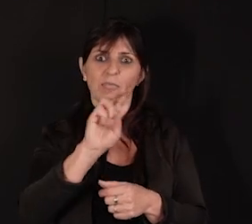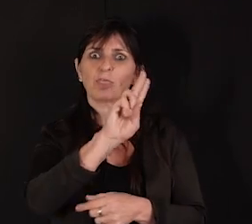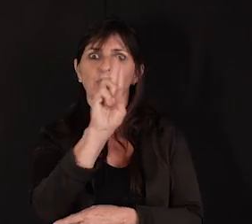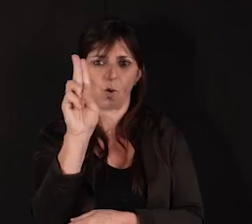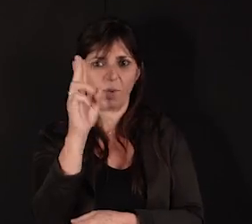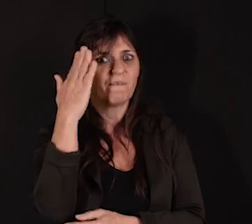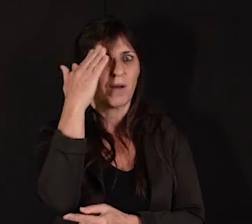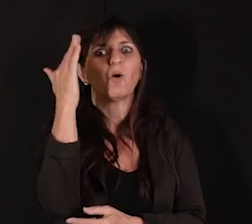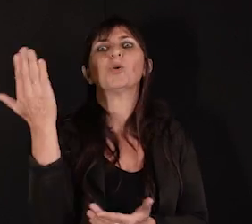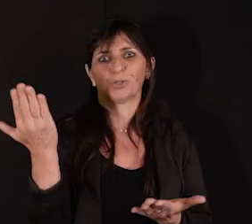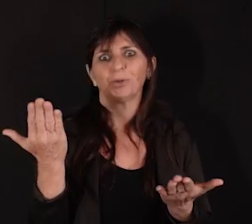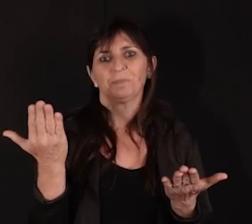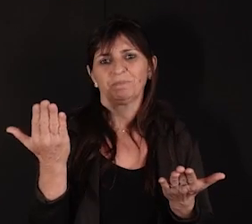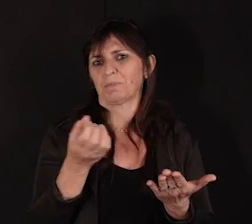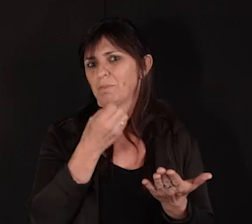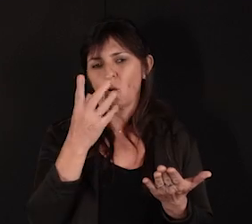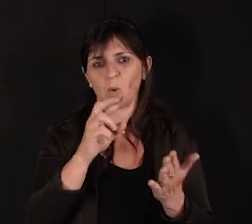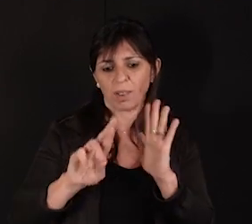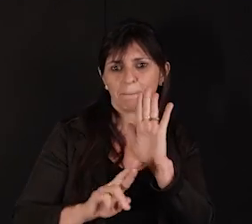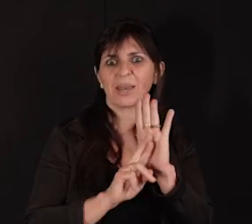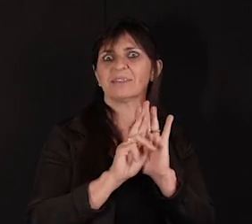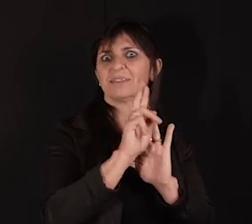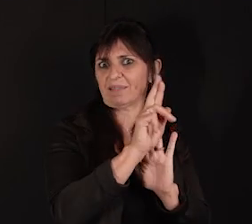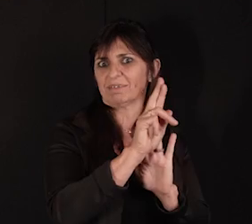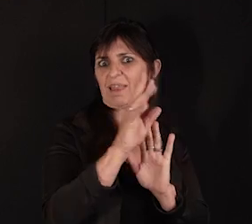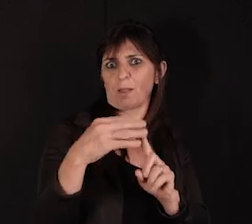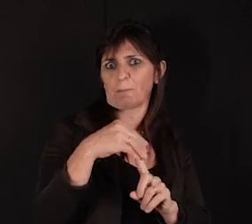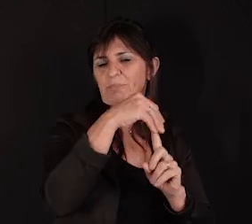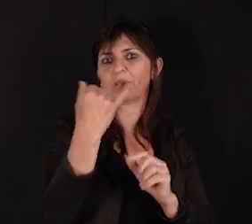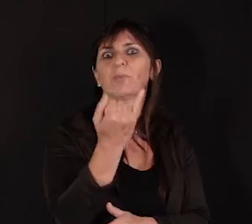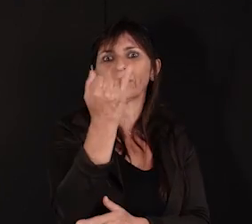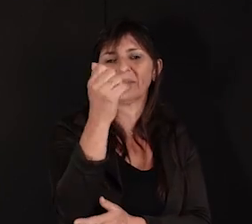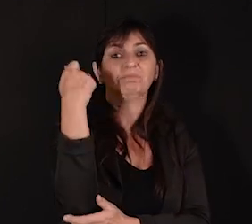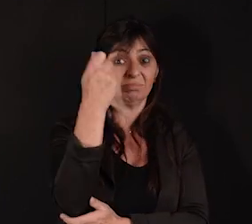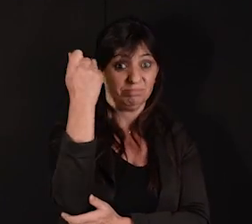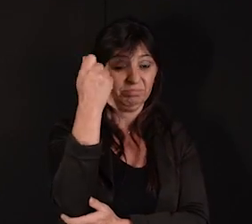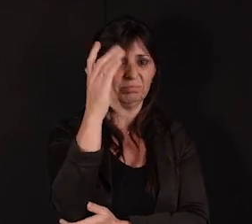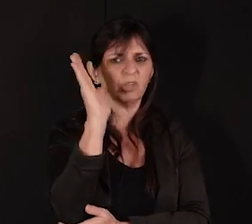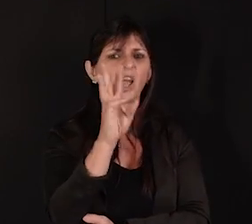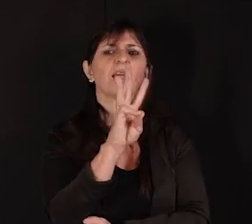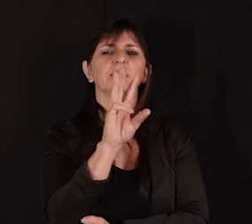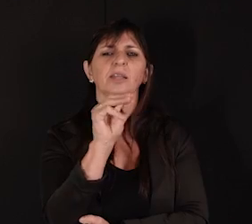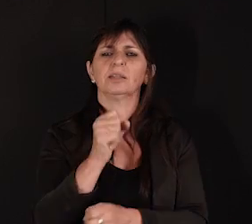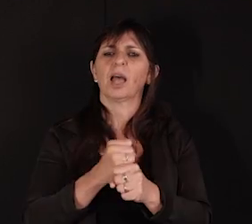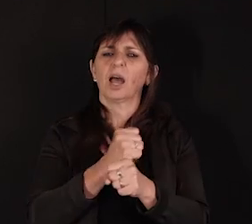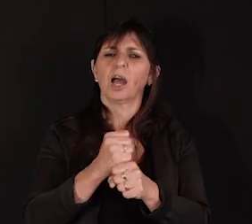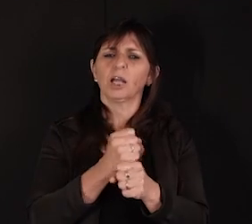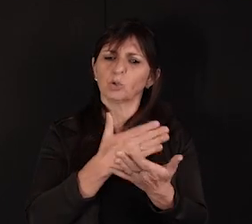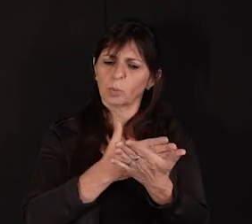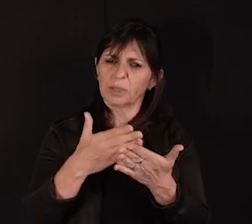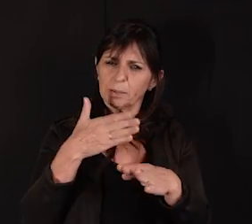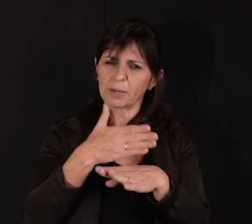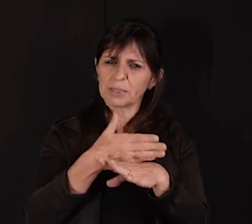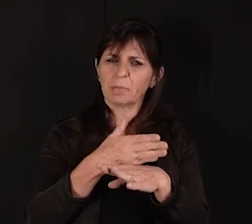que representa o Rio Grande do Sul. E graças a Deus, já fazem 30 anos que eu estou nos monarcas, né? Eu entrei em 1991